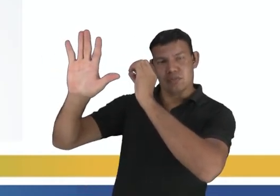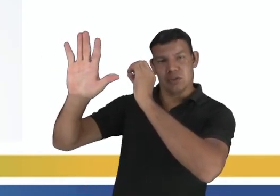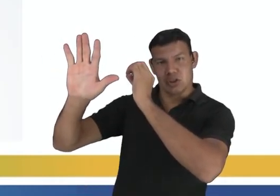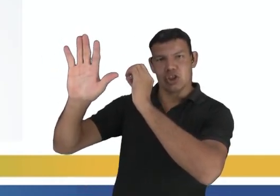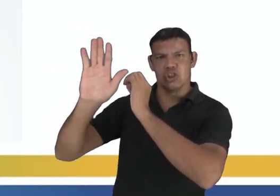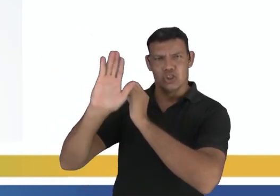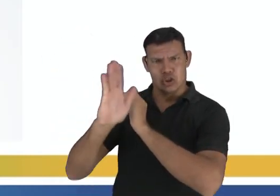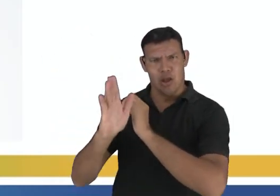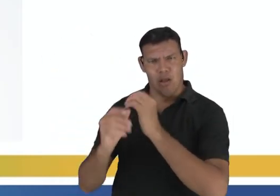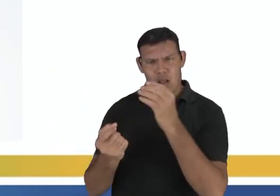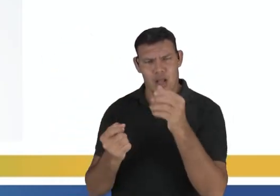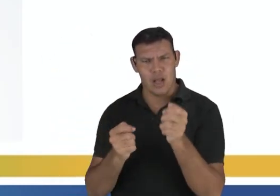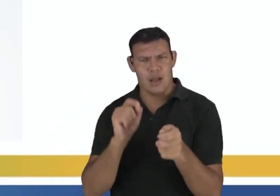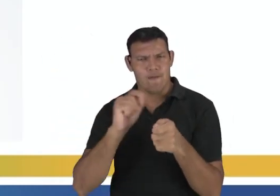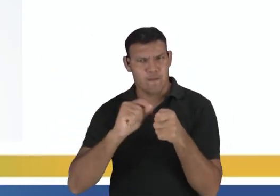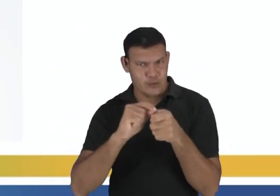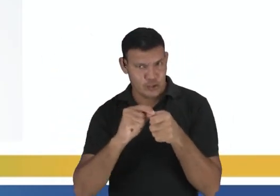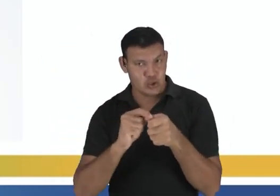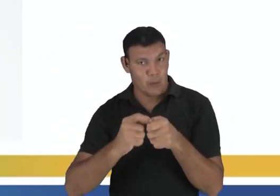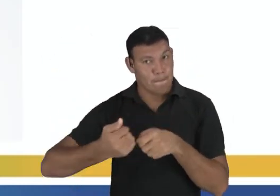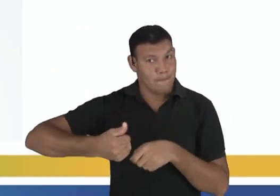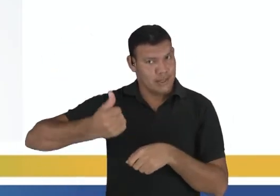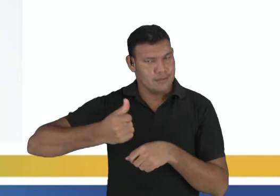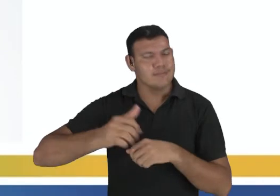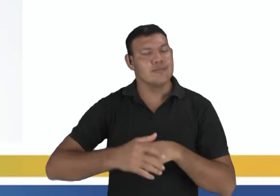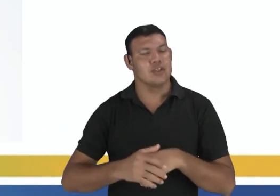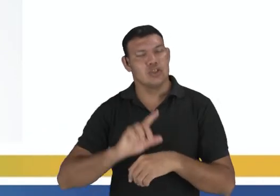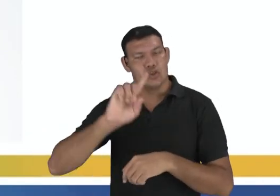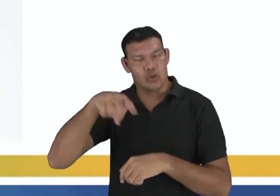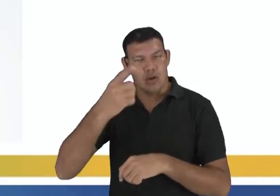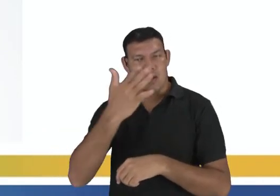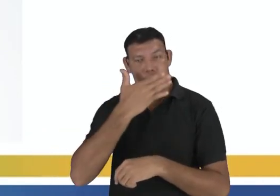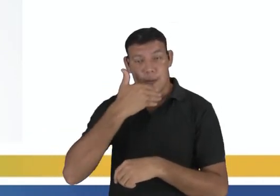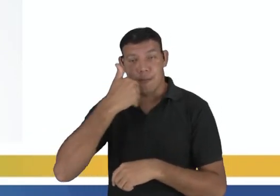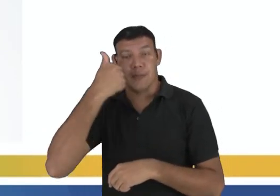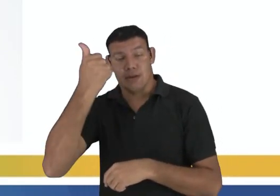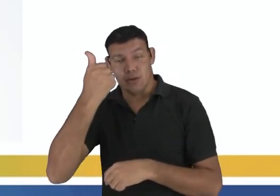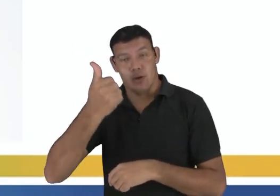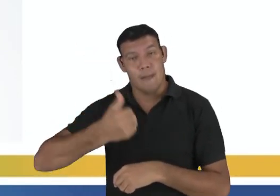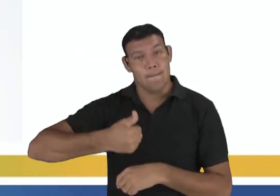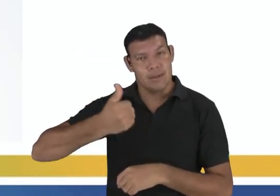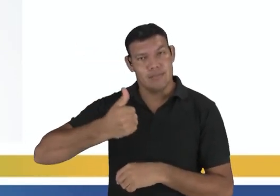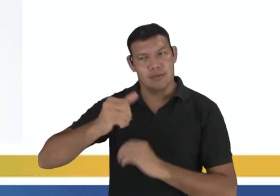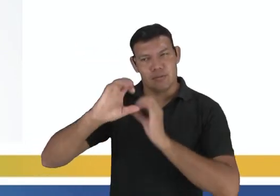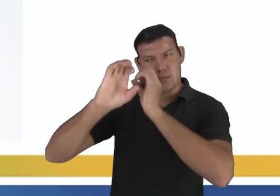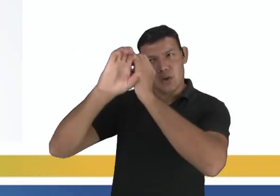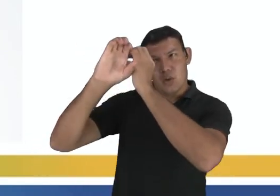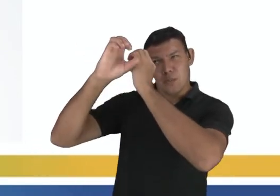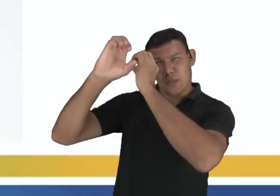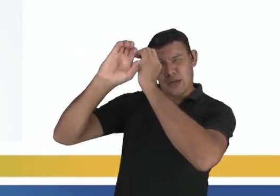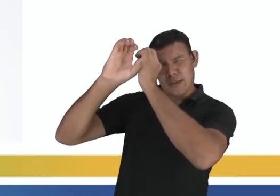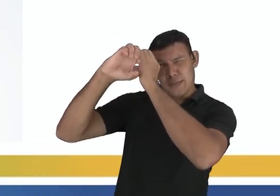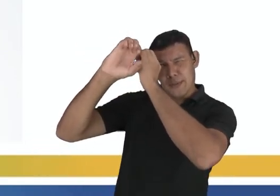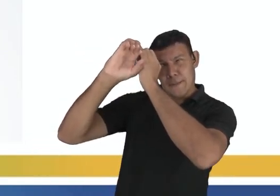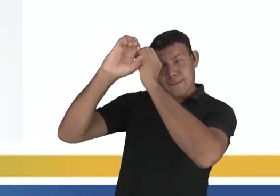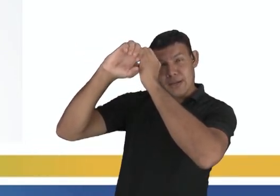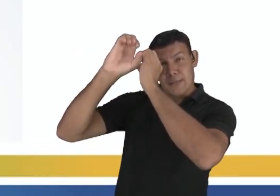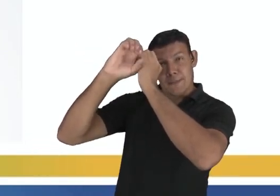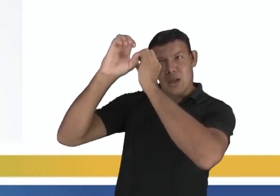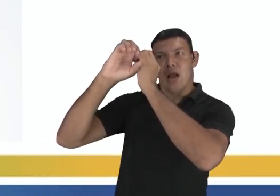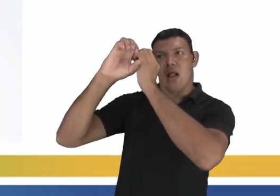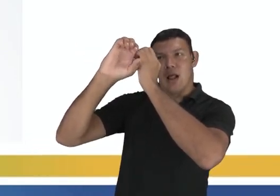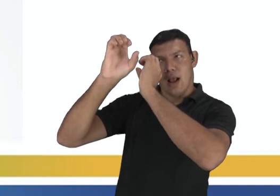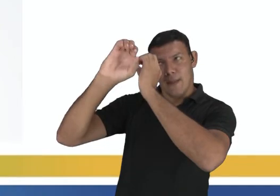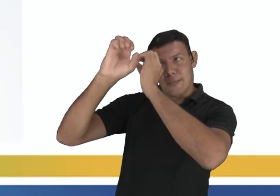havia sido construída uma luneta, ele pega essa luneta e ele aprimora. Então já chamava ali essa luneta aprimorada de o primeiro